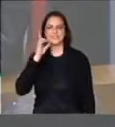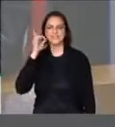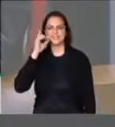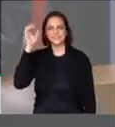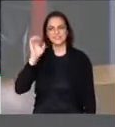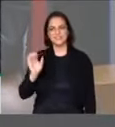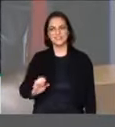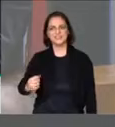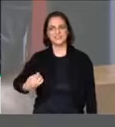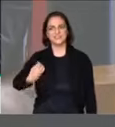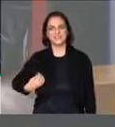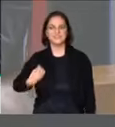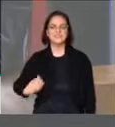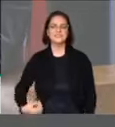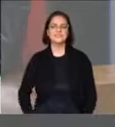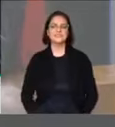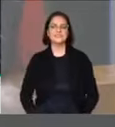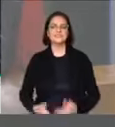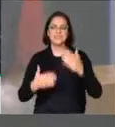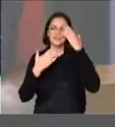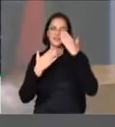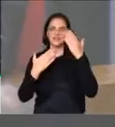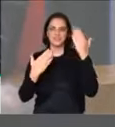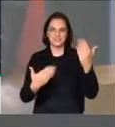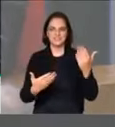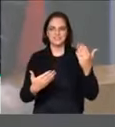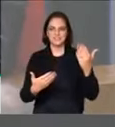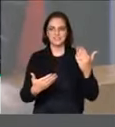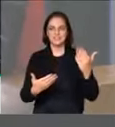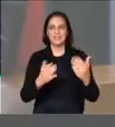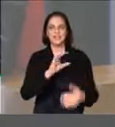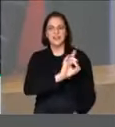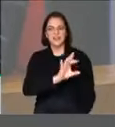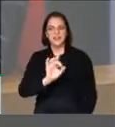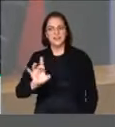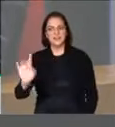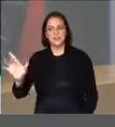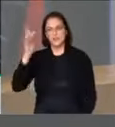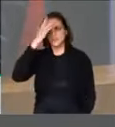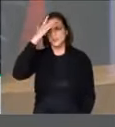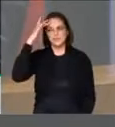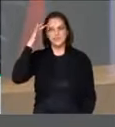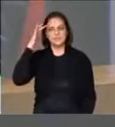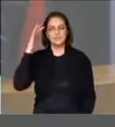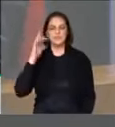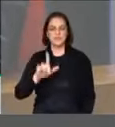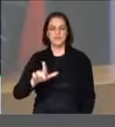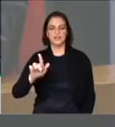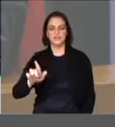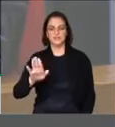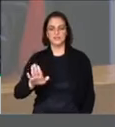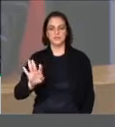a preside, e agradecer a cada um e a cada uma dos